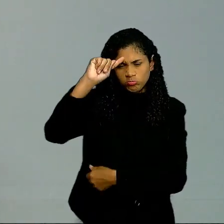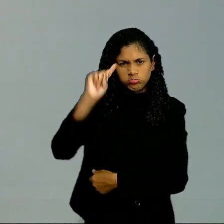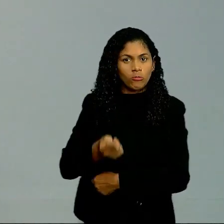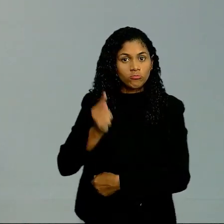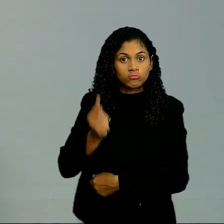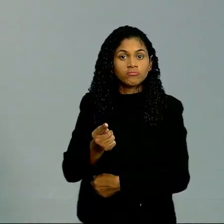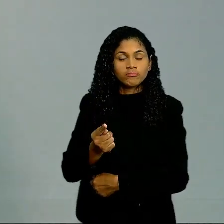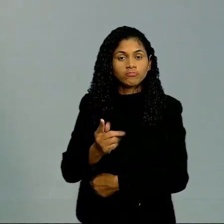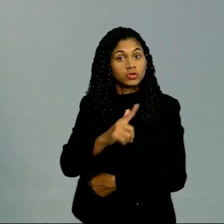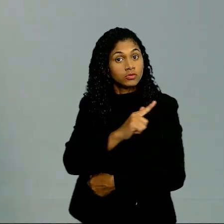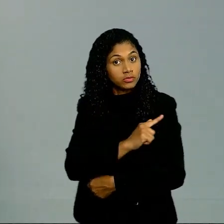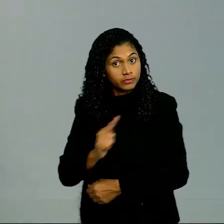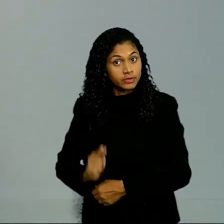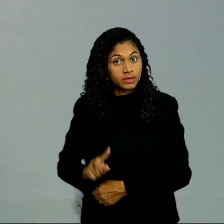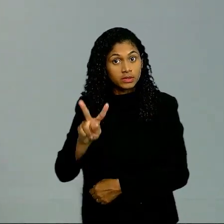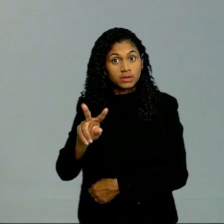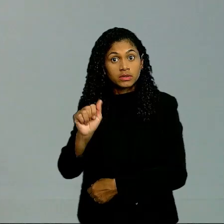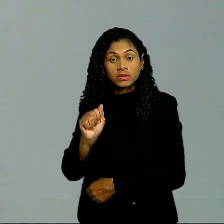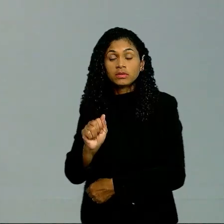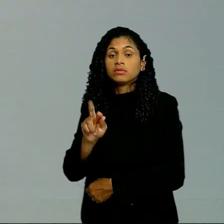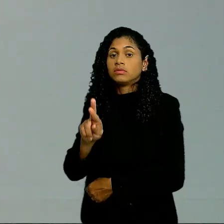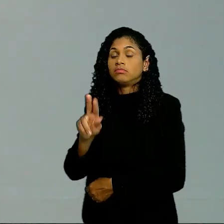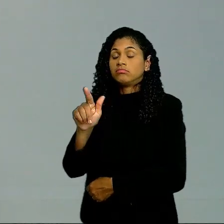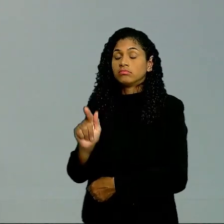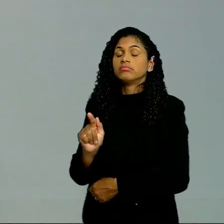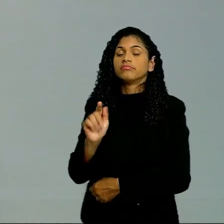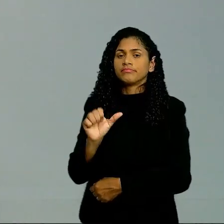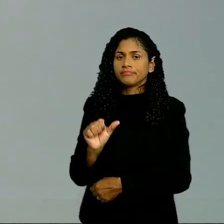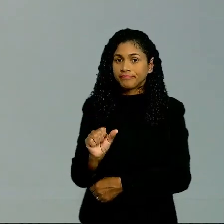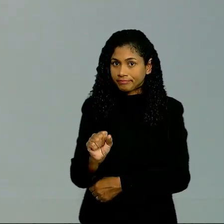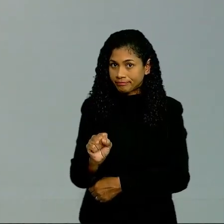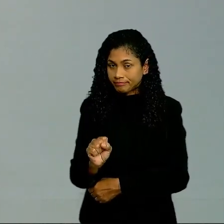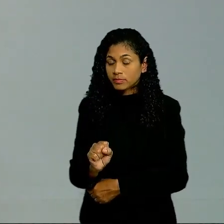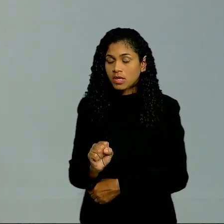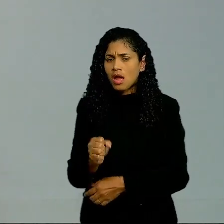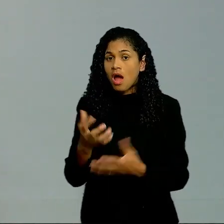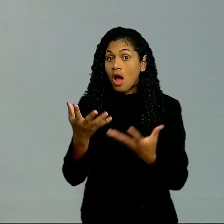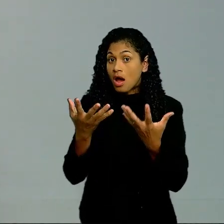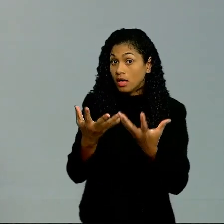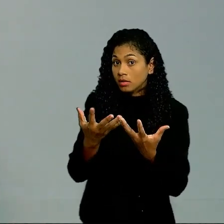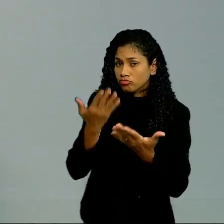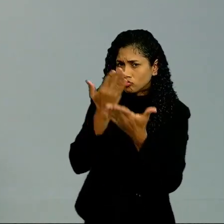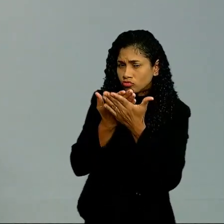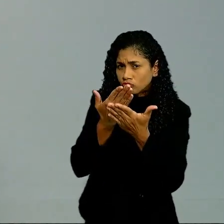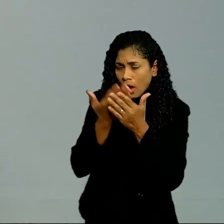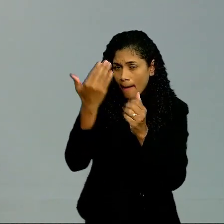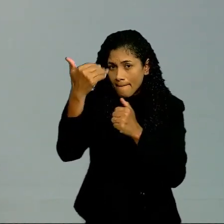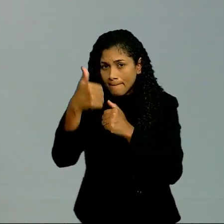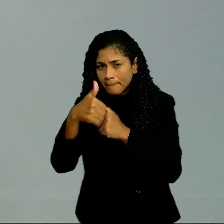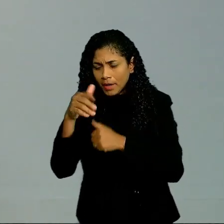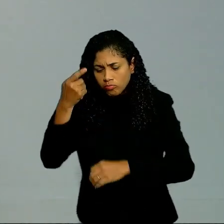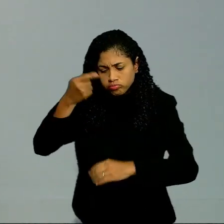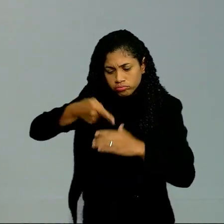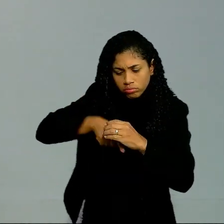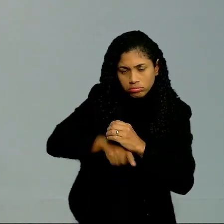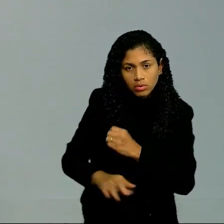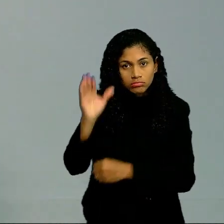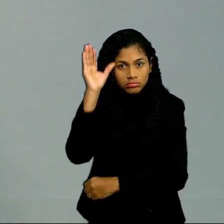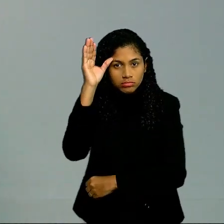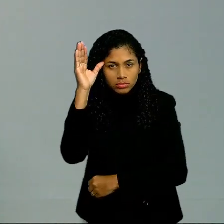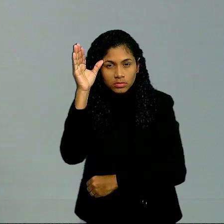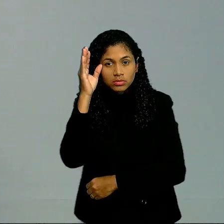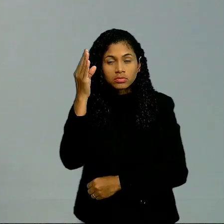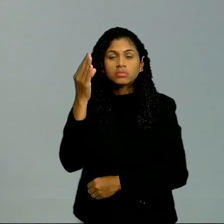várias questões. Se você está interessado em estudar um pouco mais, aprofundar os seus conhecimentos, assistir às aulas